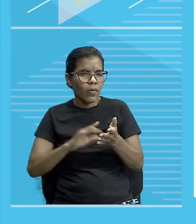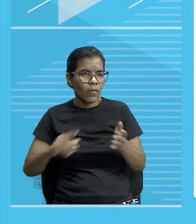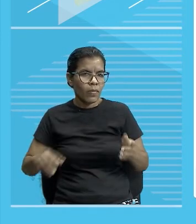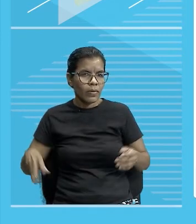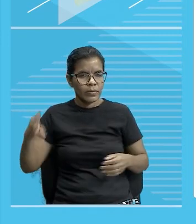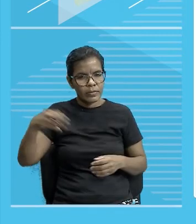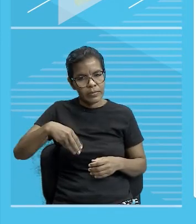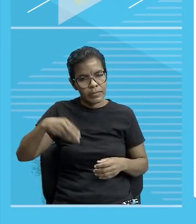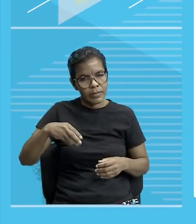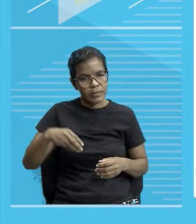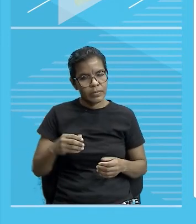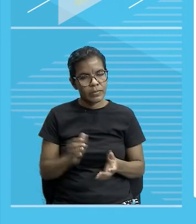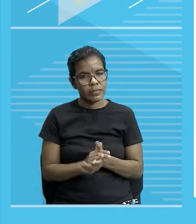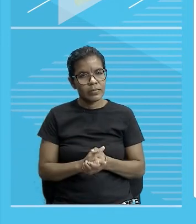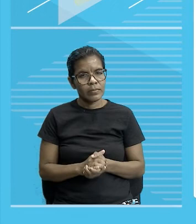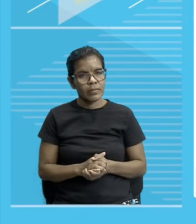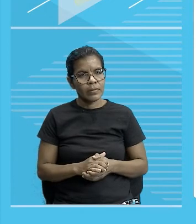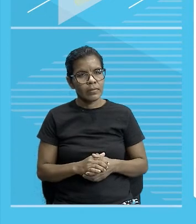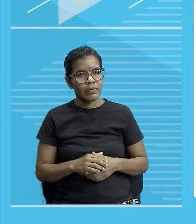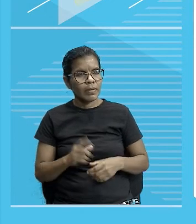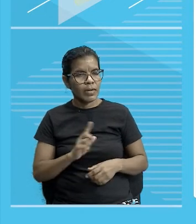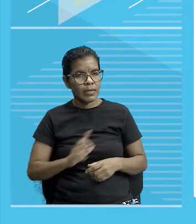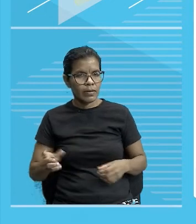detalhe gente métodos